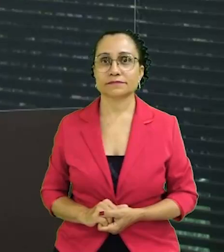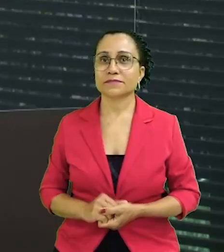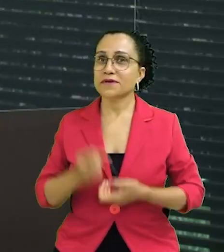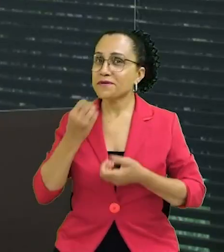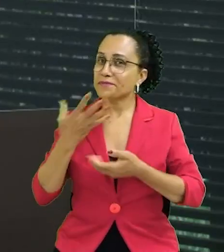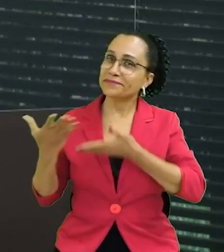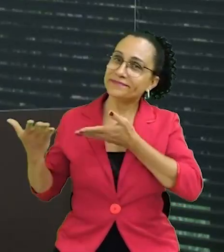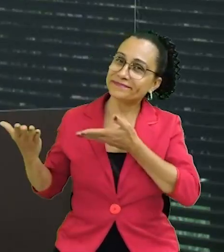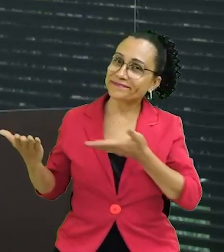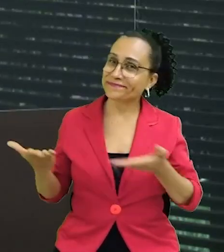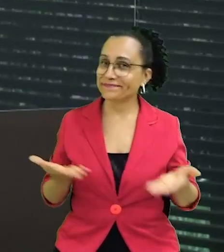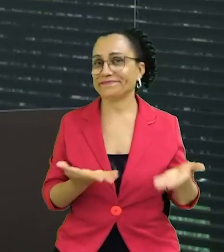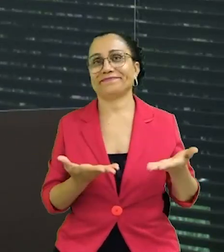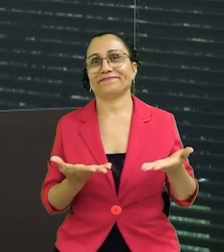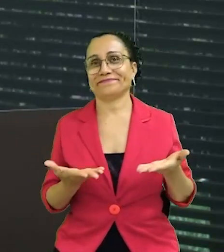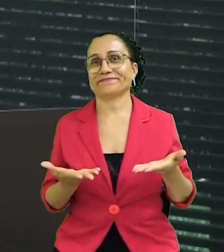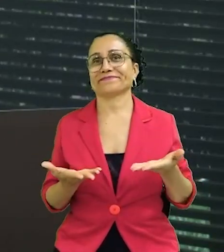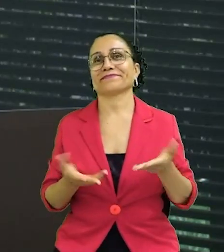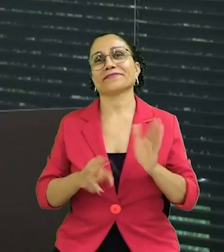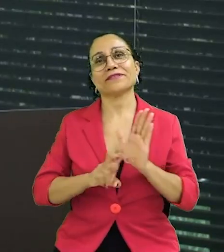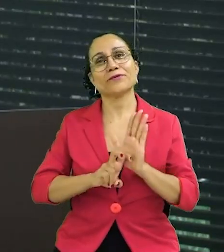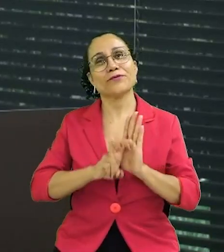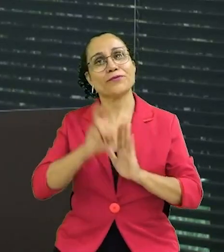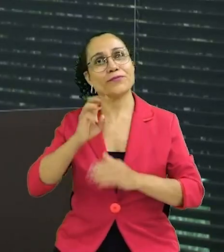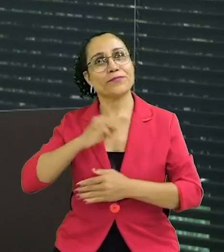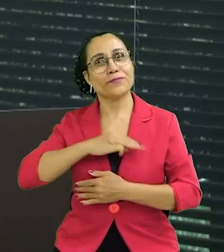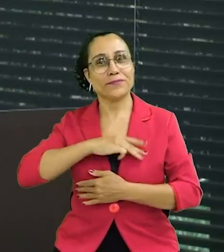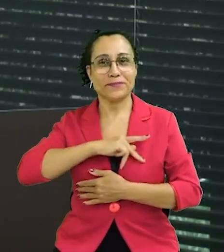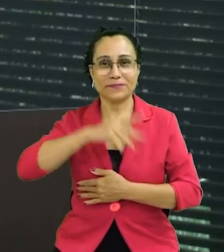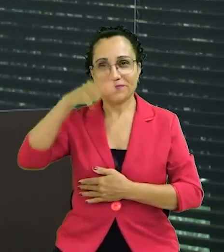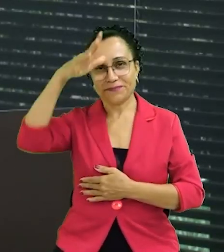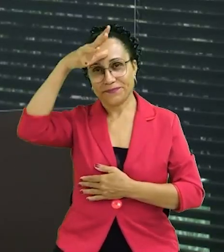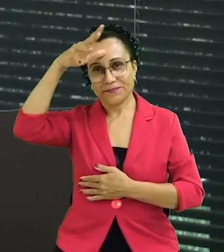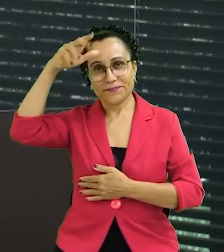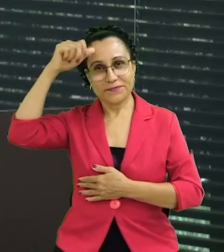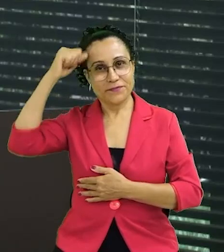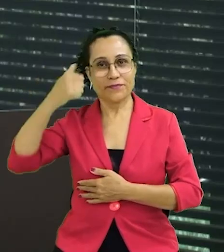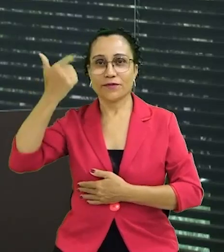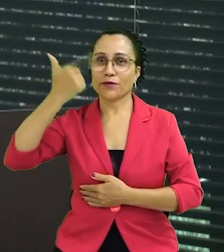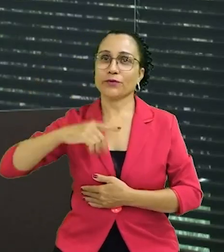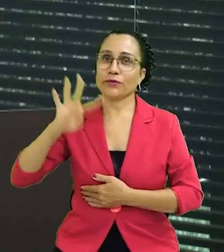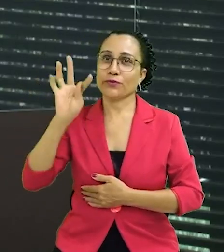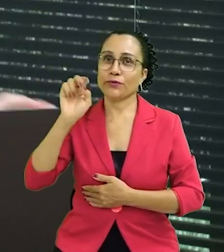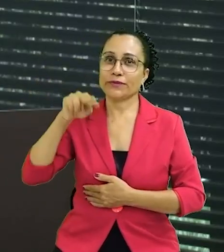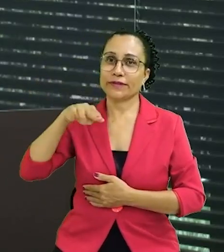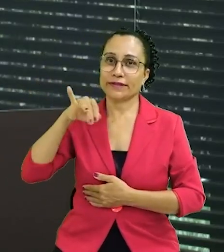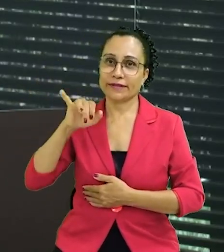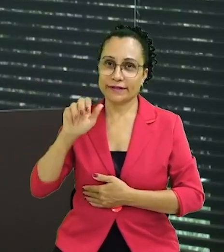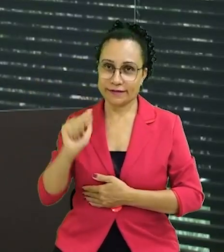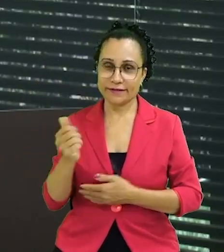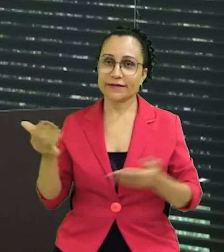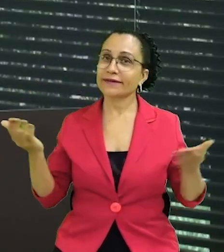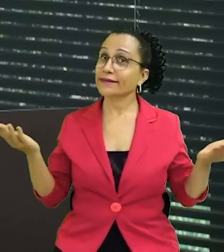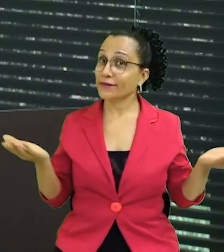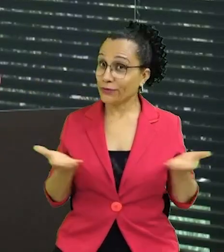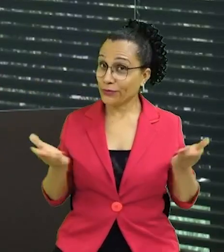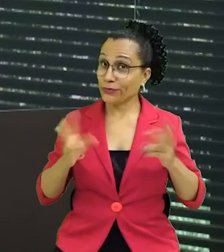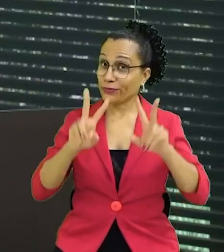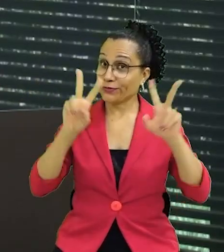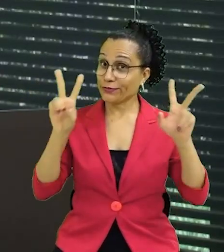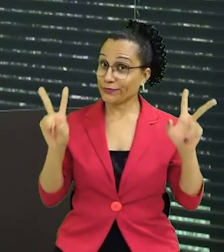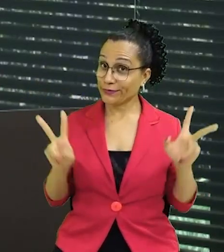Muito bem-vindos e bem-vindas ao Vozes do MPMT. Eu sou Tânia Halber e o assunto de hoje